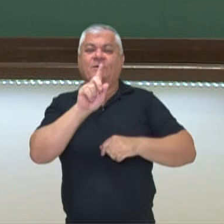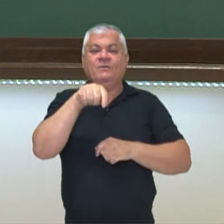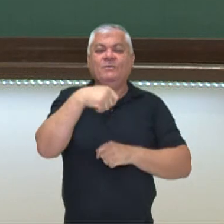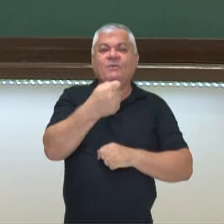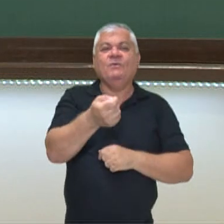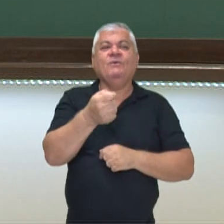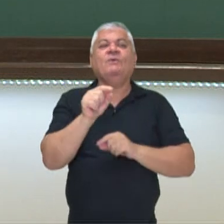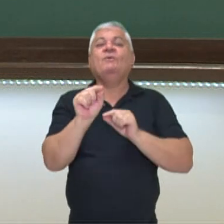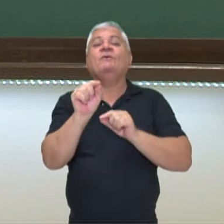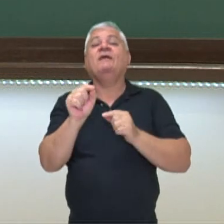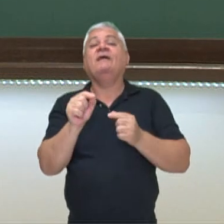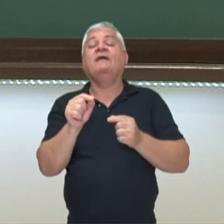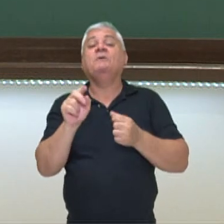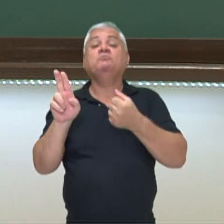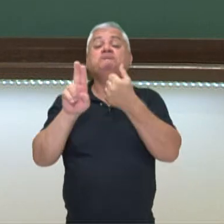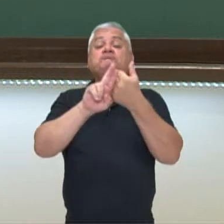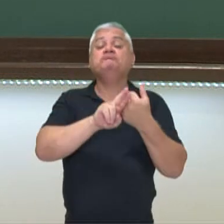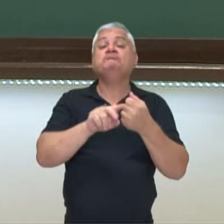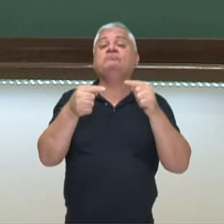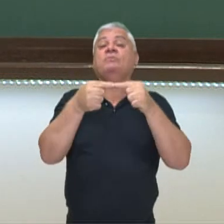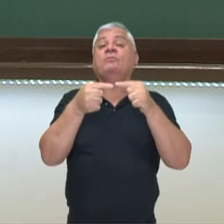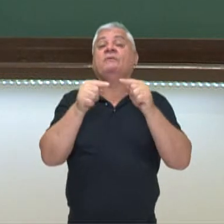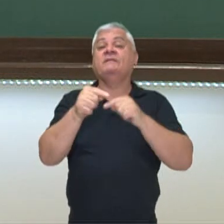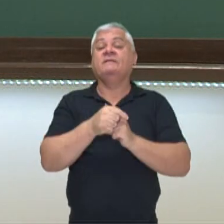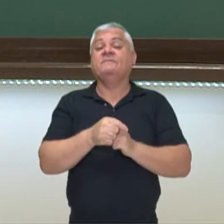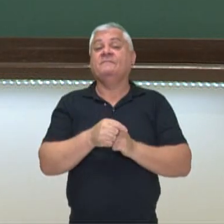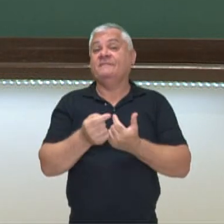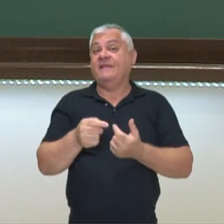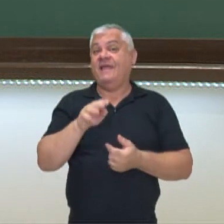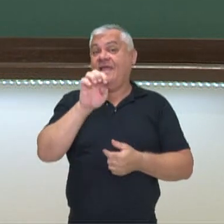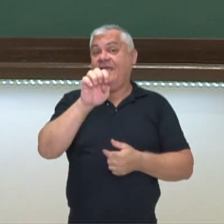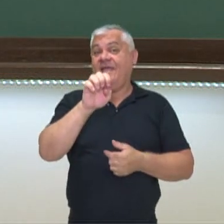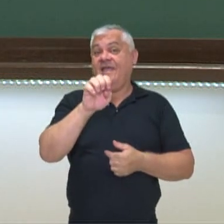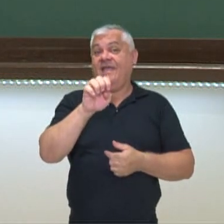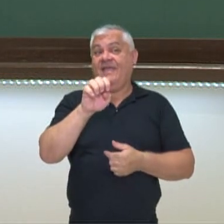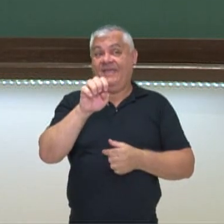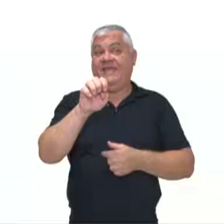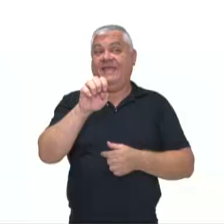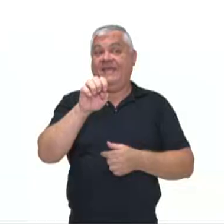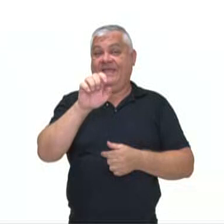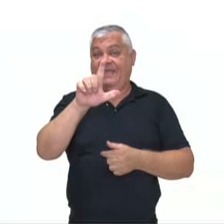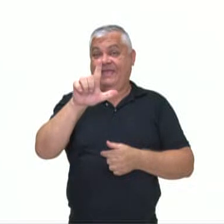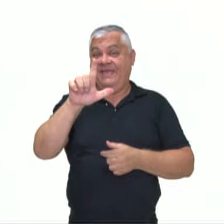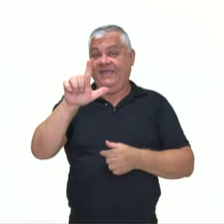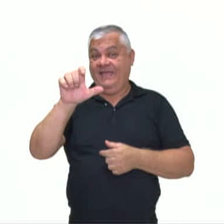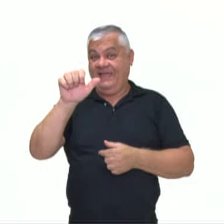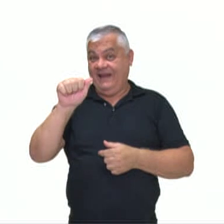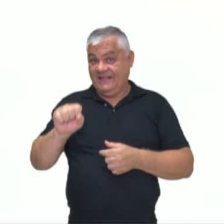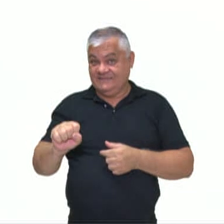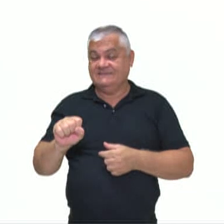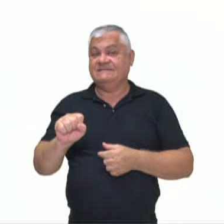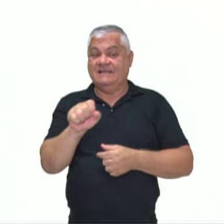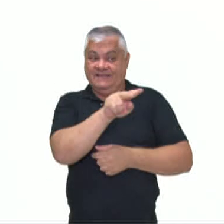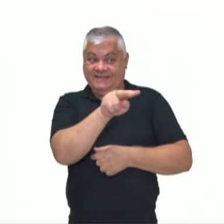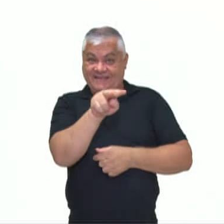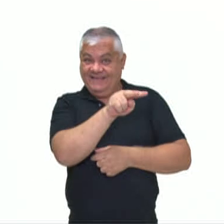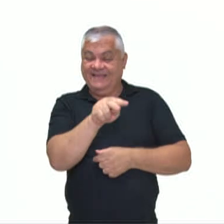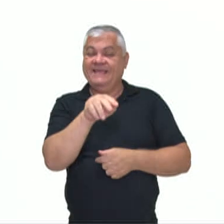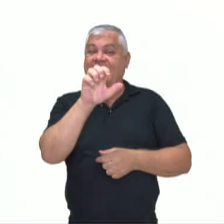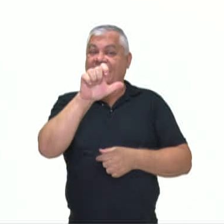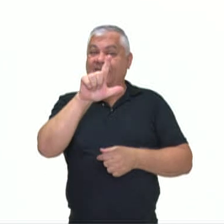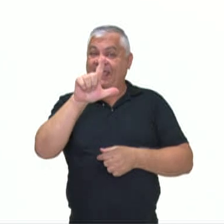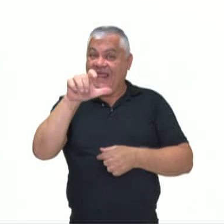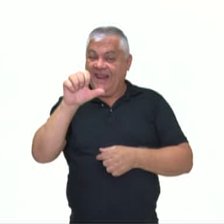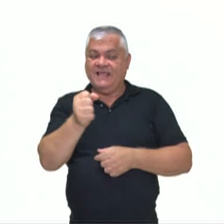pronome pessoal correspondente. Quem seria? Elas, em português. Em espanhol, ellas van a viajar. Quem? Alba